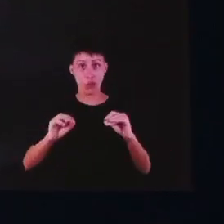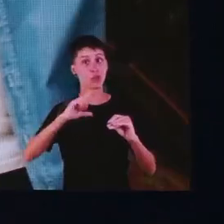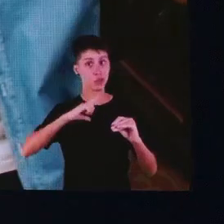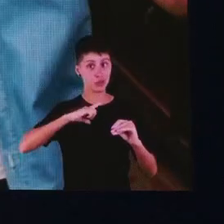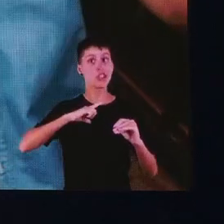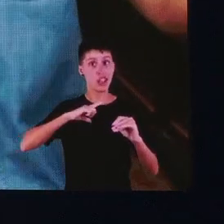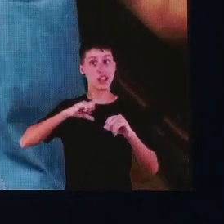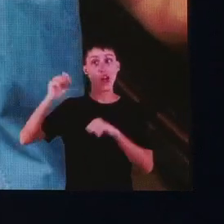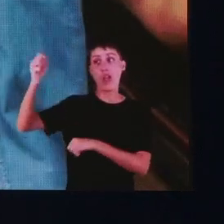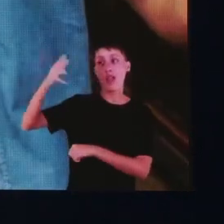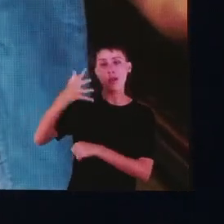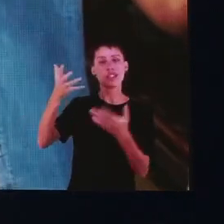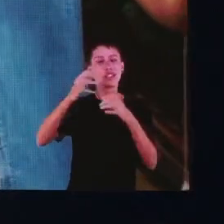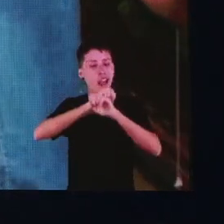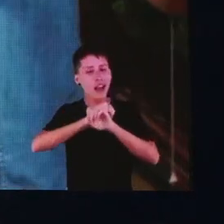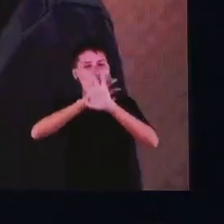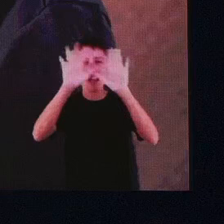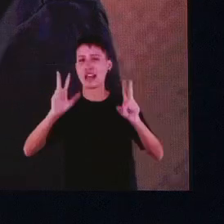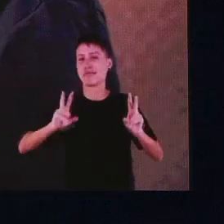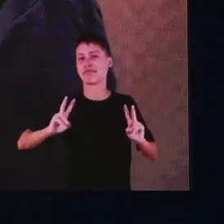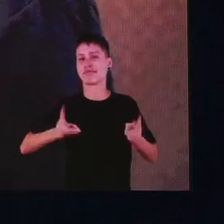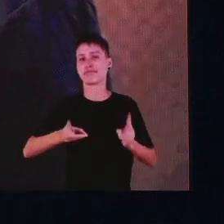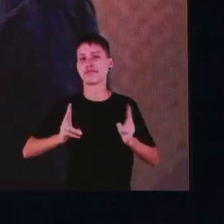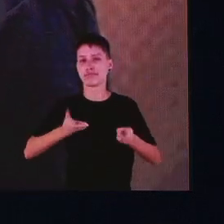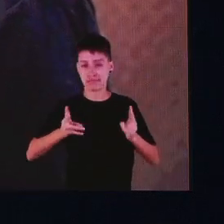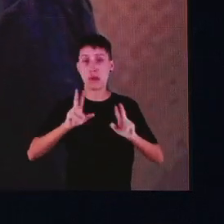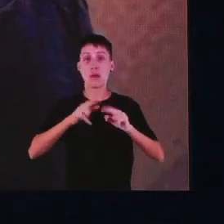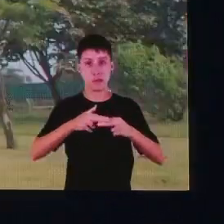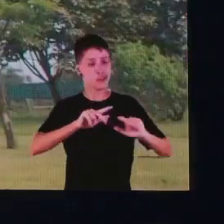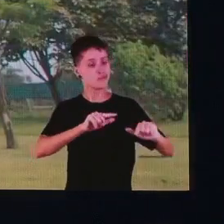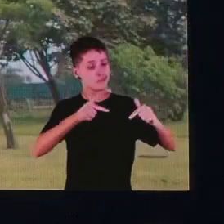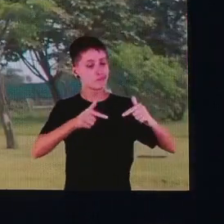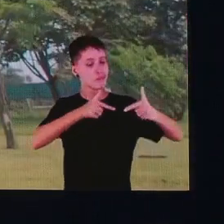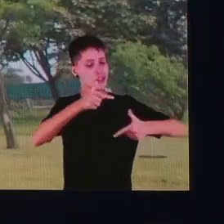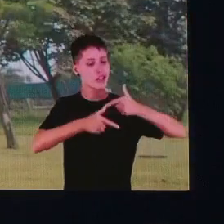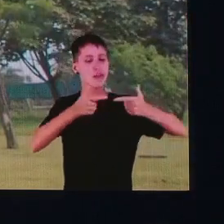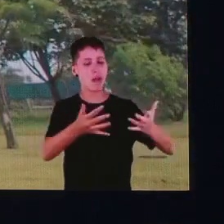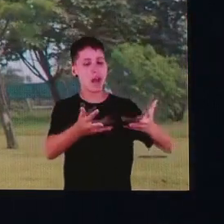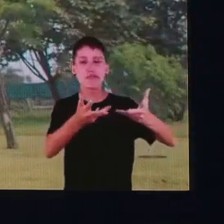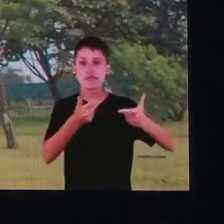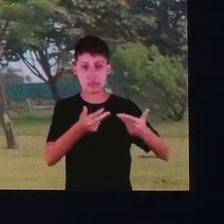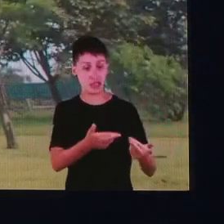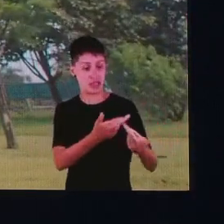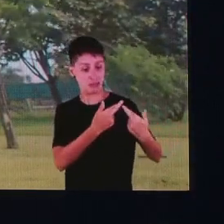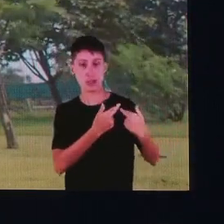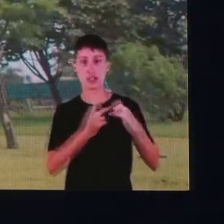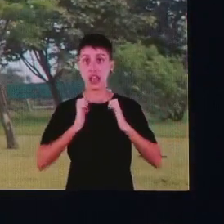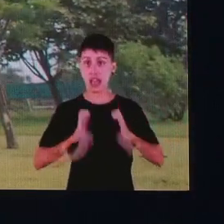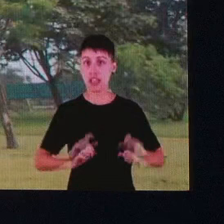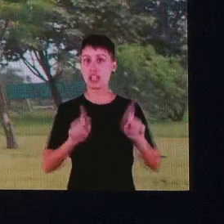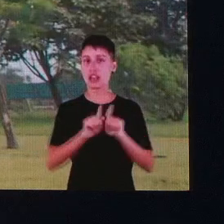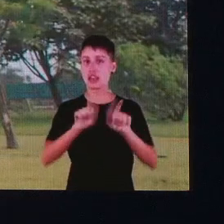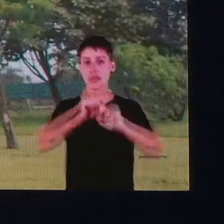luz. Queremos que tudo esteja claro, sempre. Por isso, atuamos com excelência, responsabilidade, ética